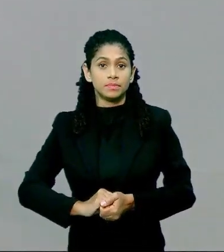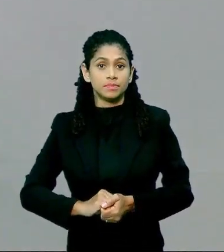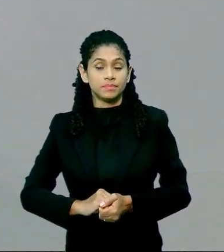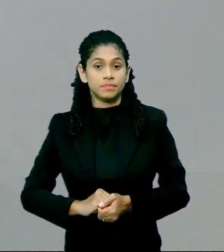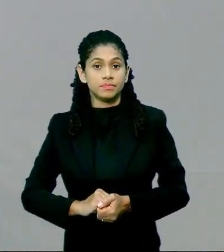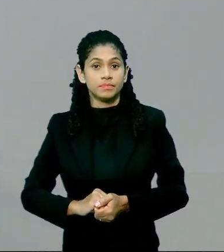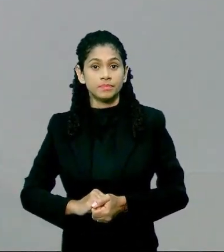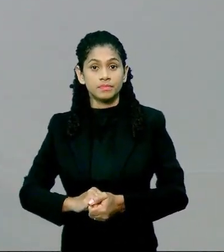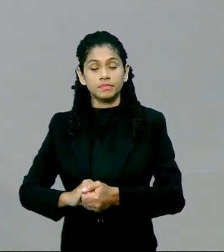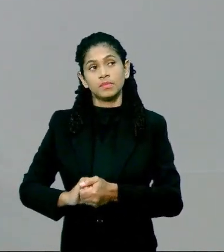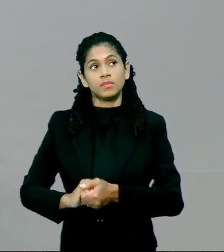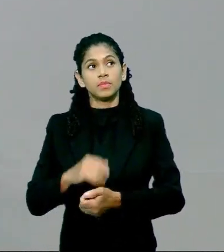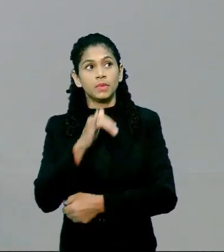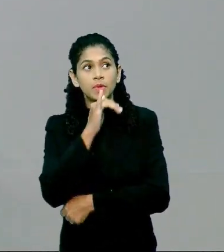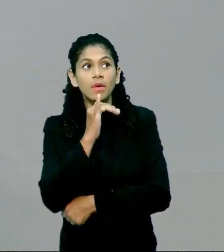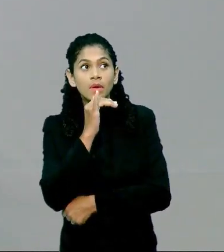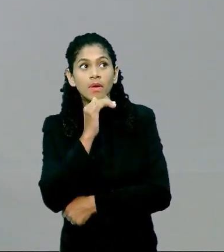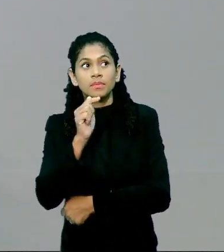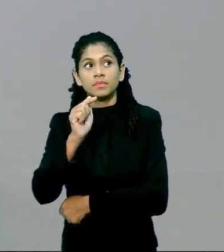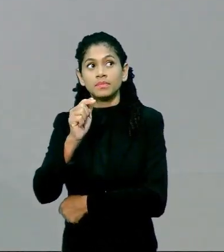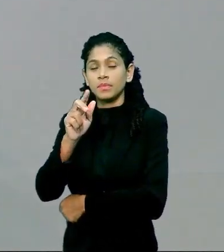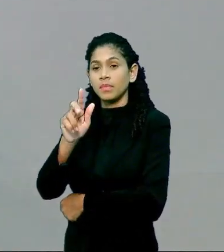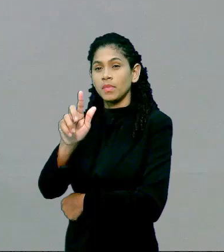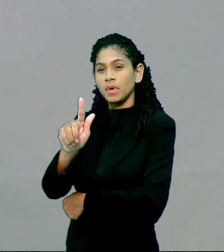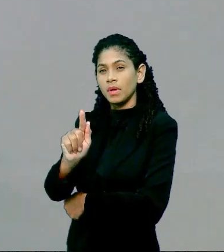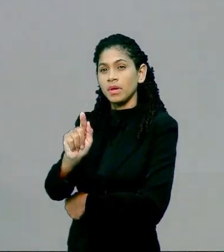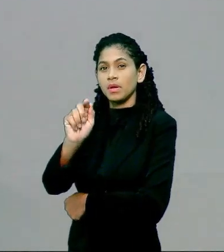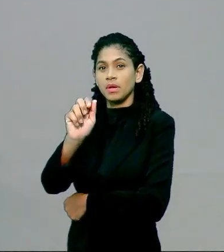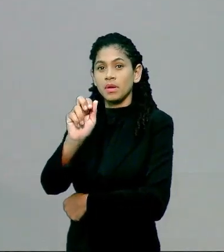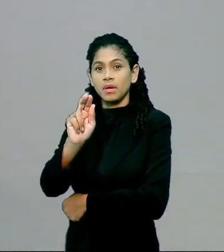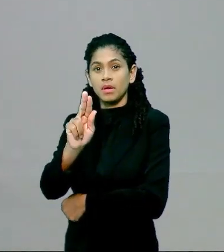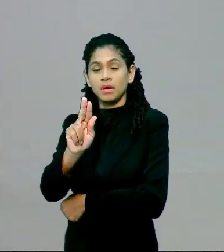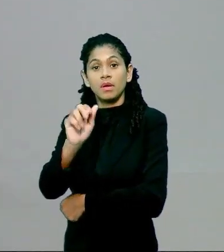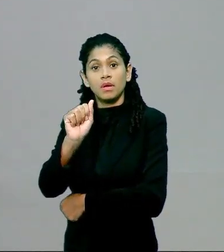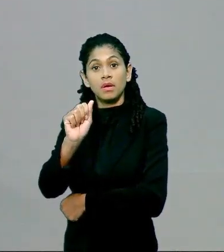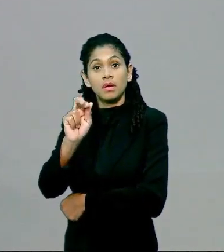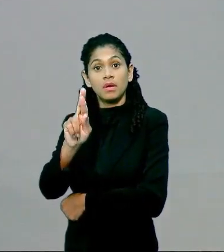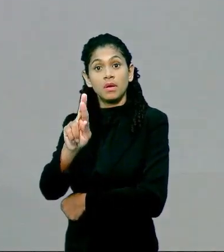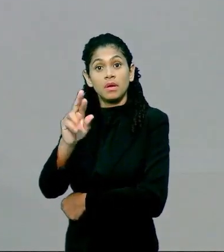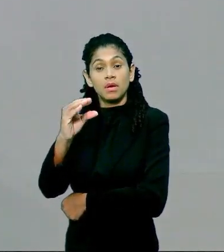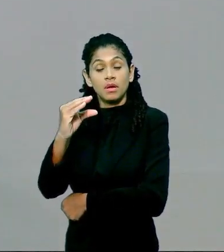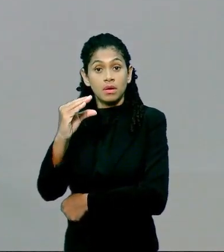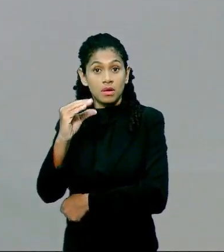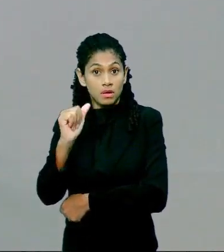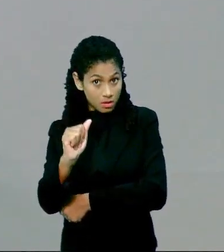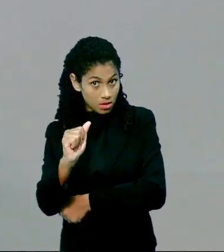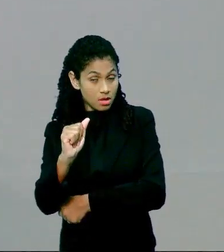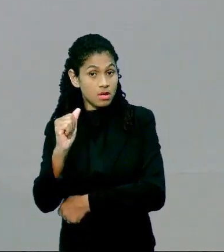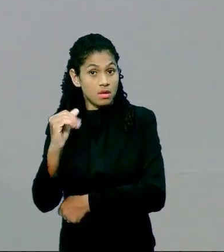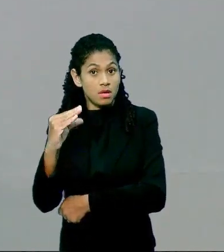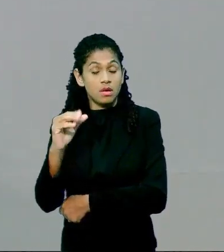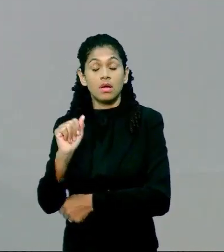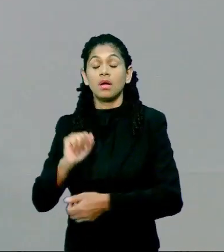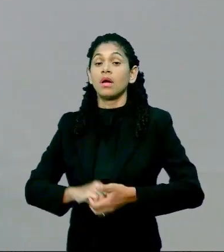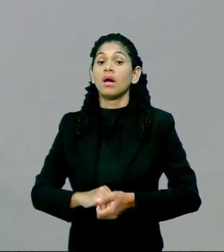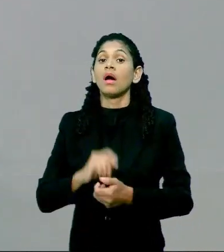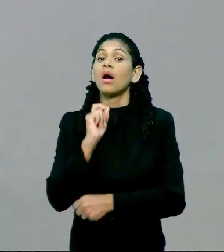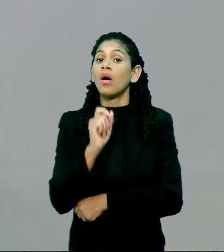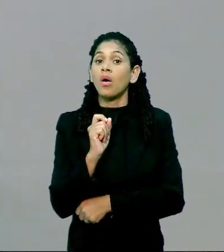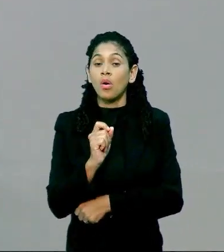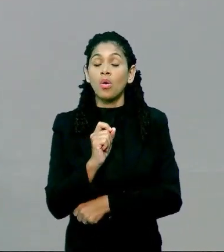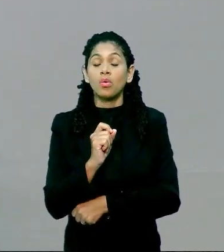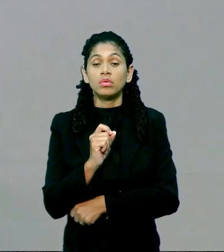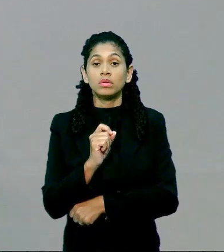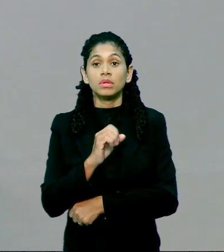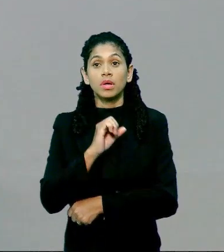prática que aqui a gente chama de corre-cutia. Então, são jogos e brincadeiras que, a depender de onde esteja